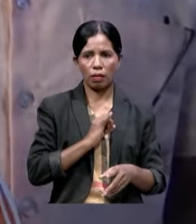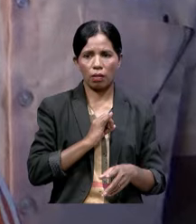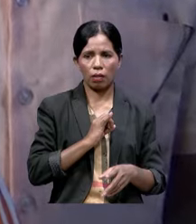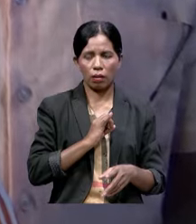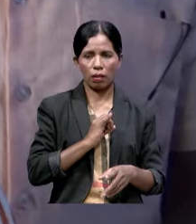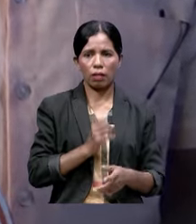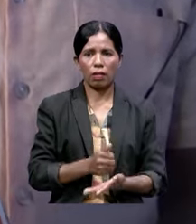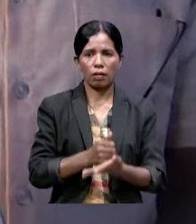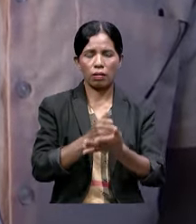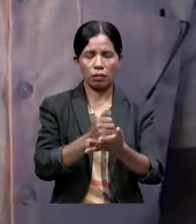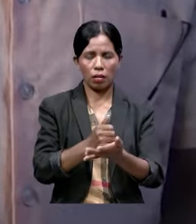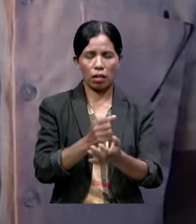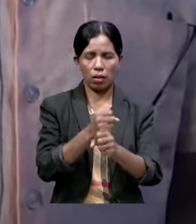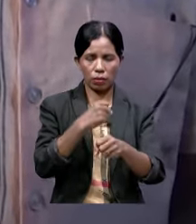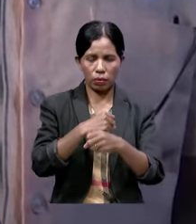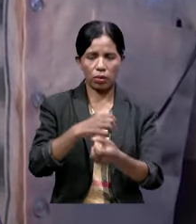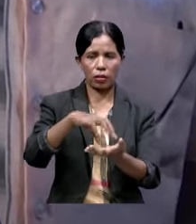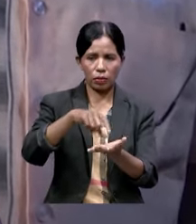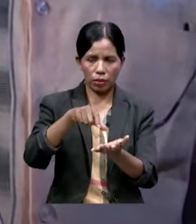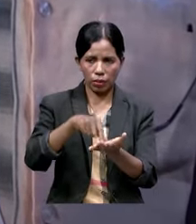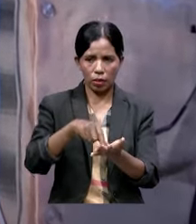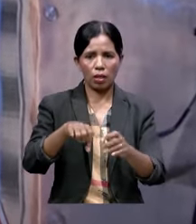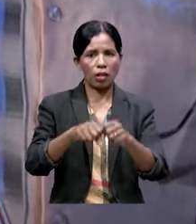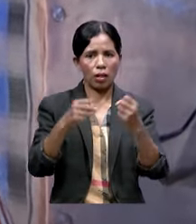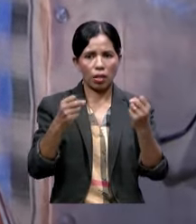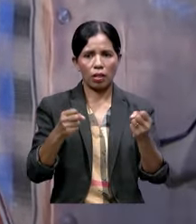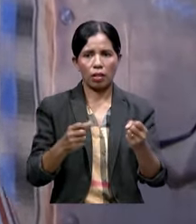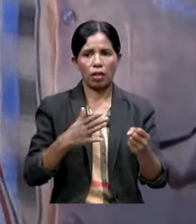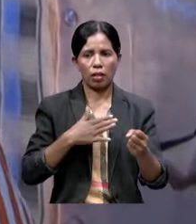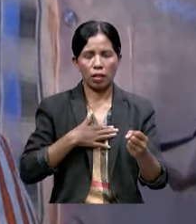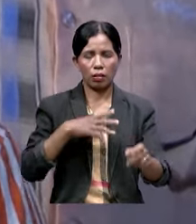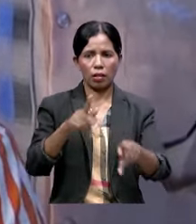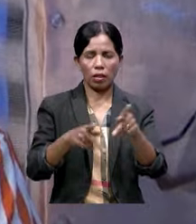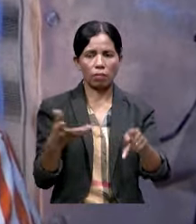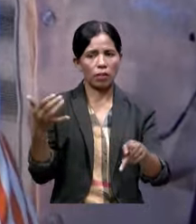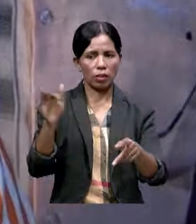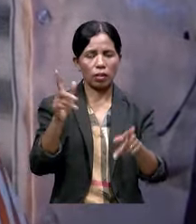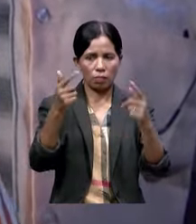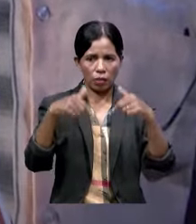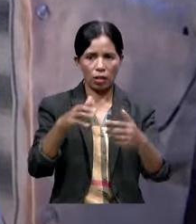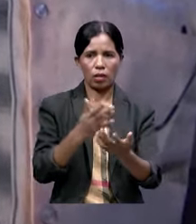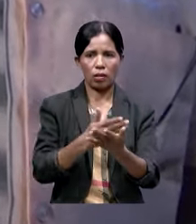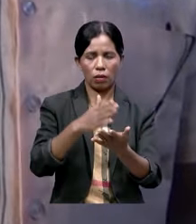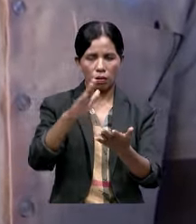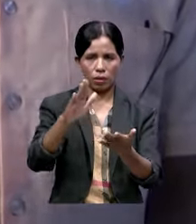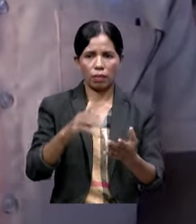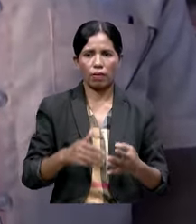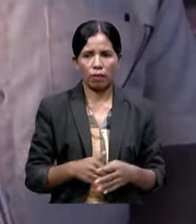atende Trambulan ne nebe. At ba hangnya kliente nebe. Mak.